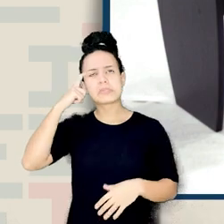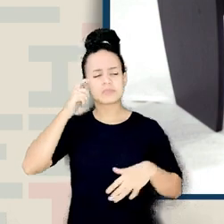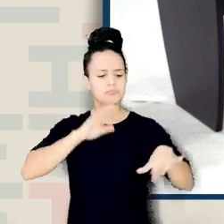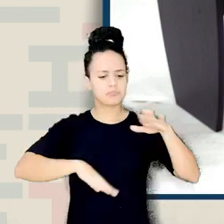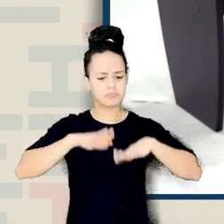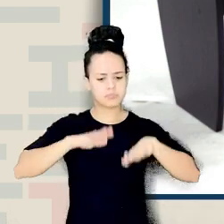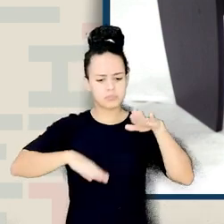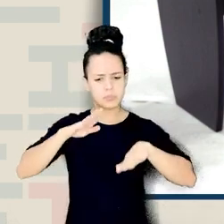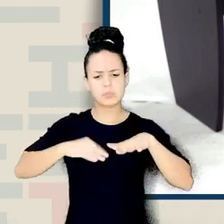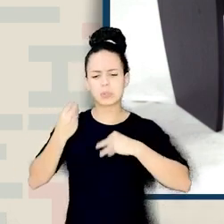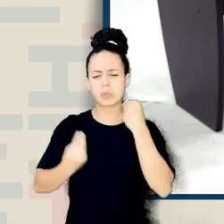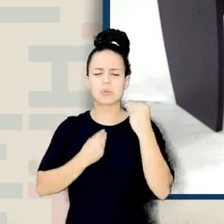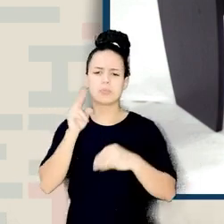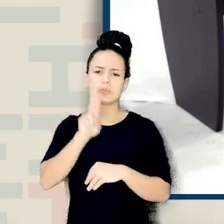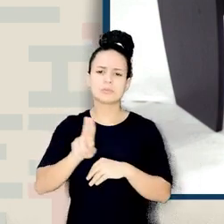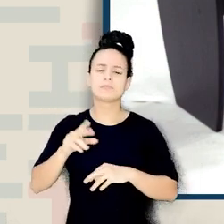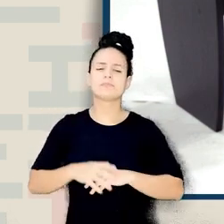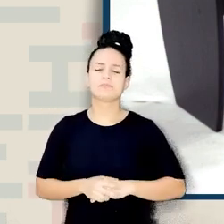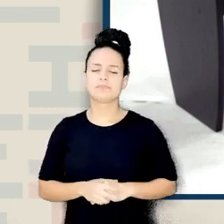usando mão.